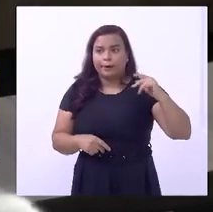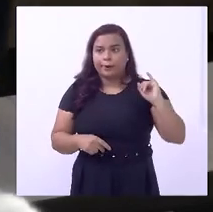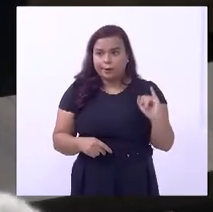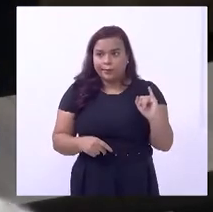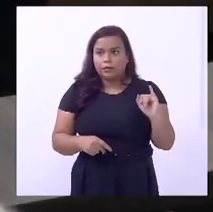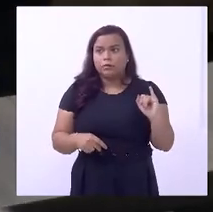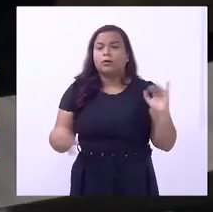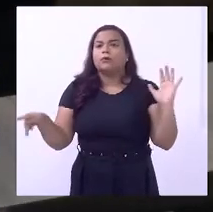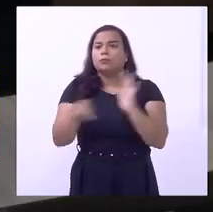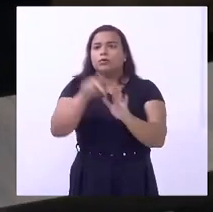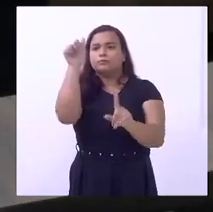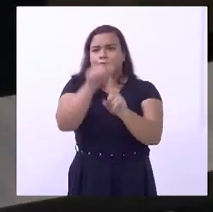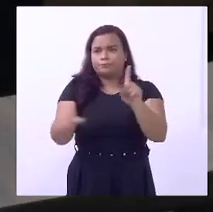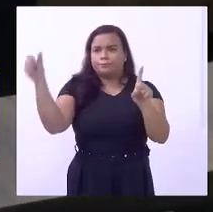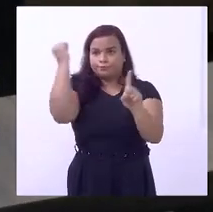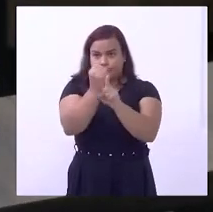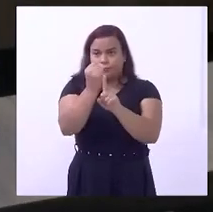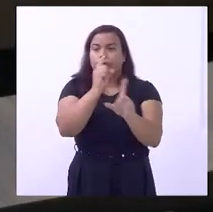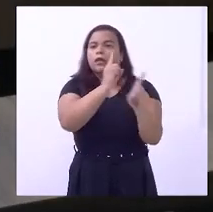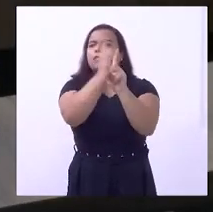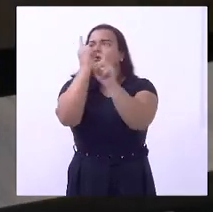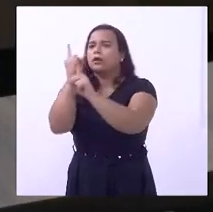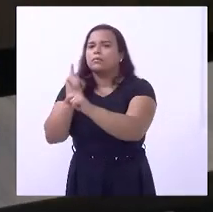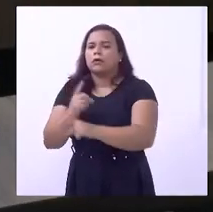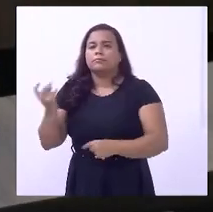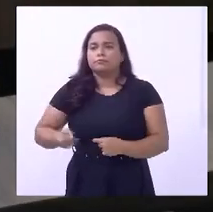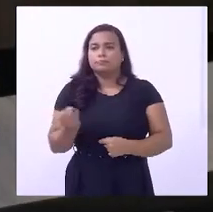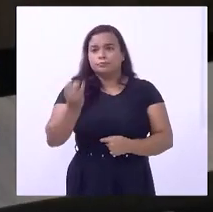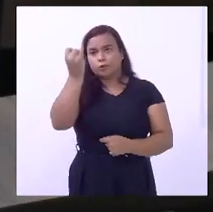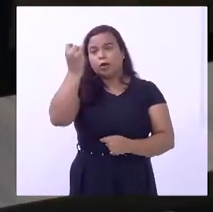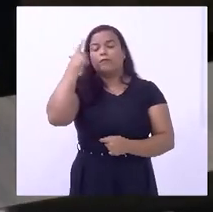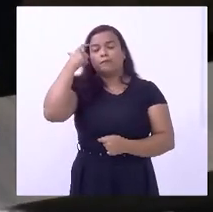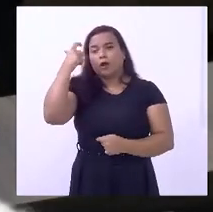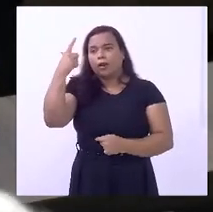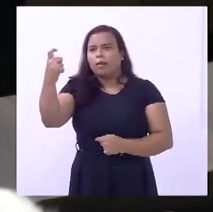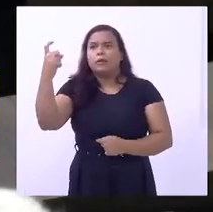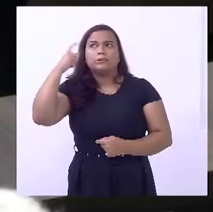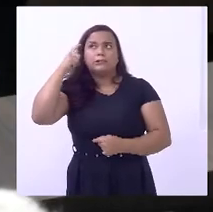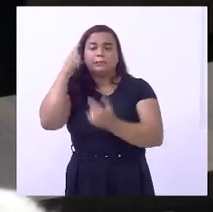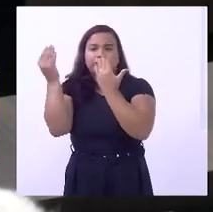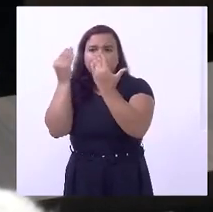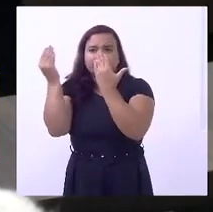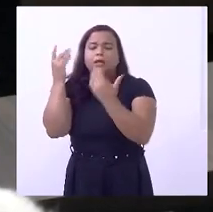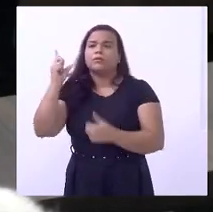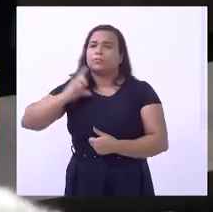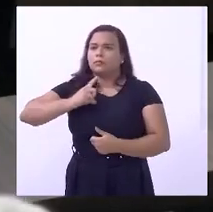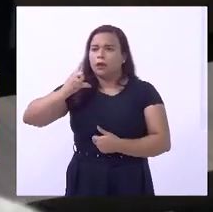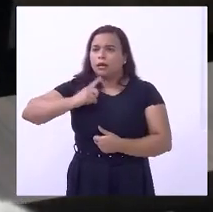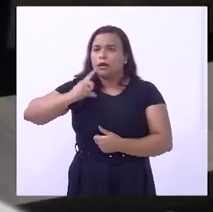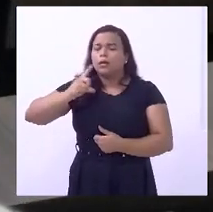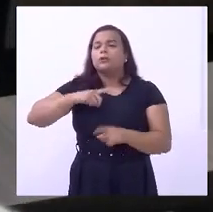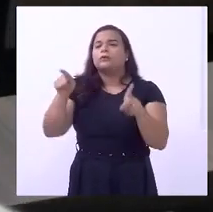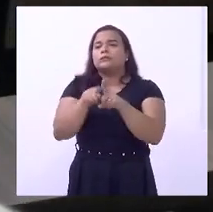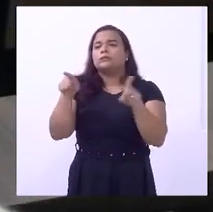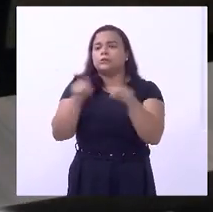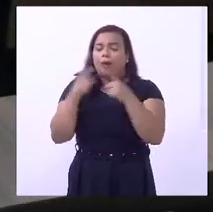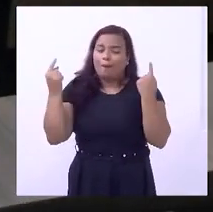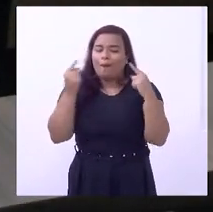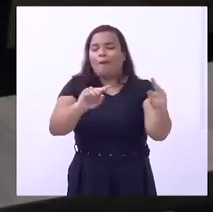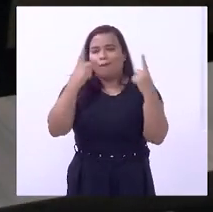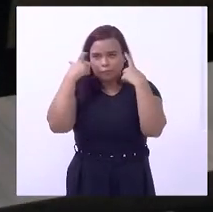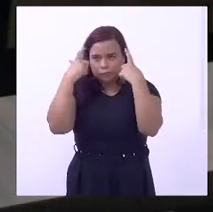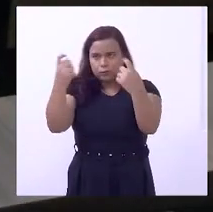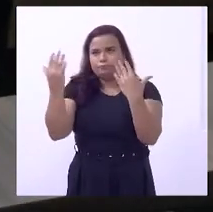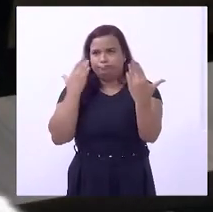do feminicídio, que identificou a importância da violência psicológica e o seu combate. Portanto,